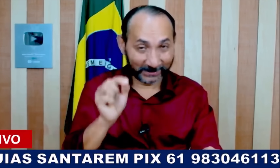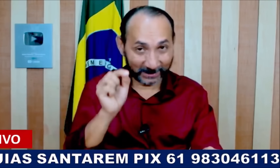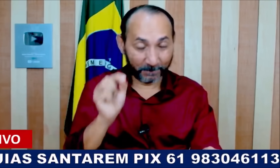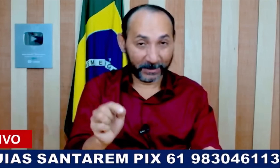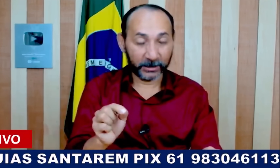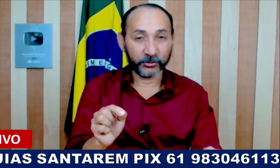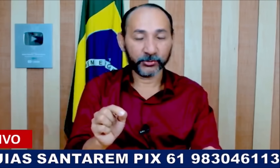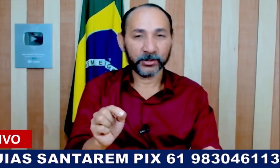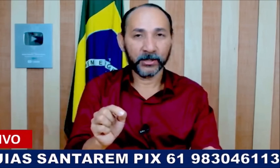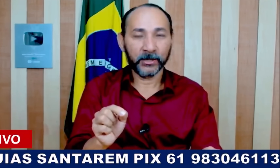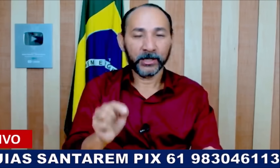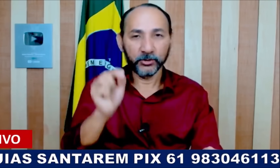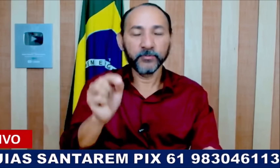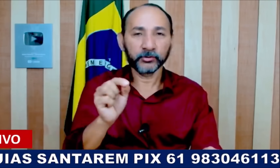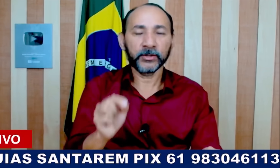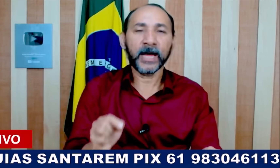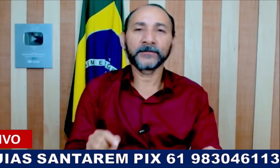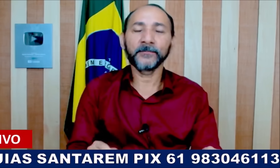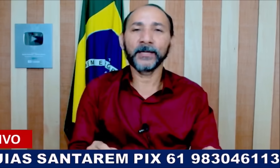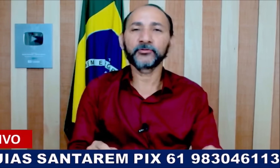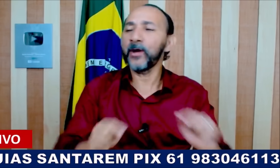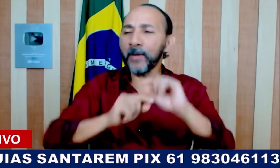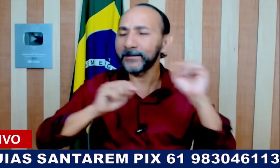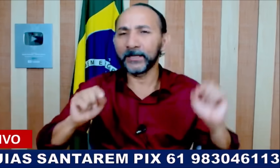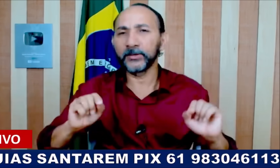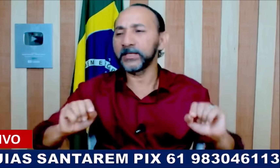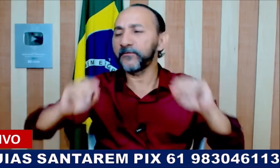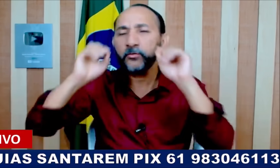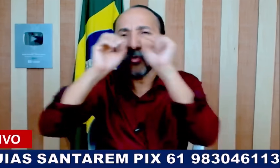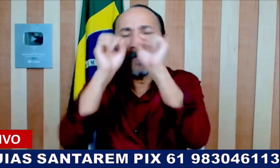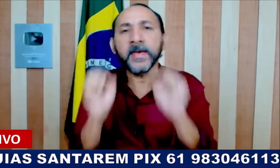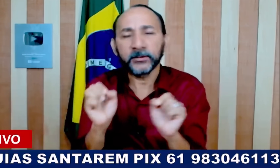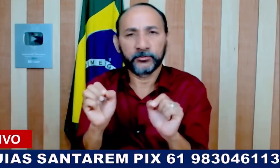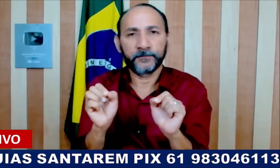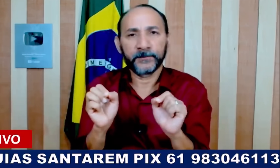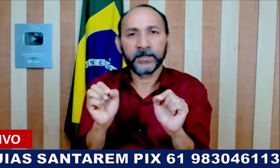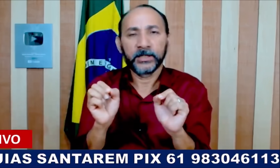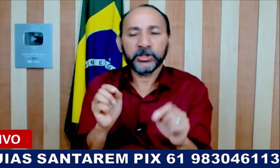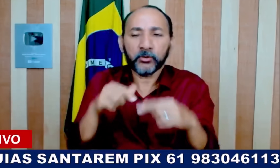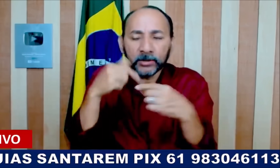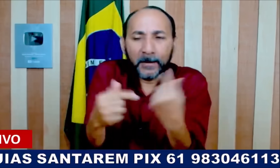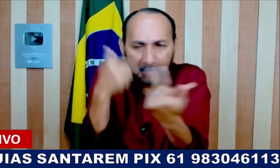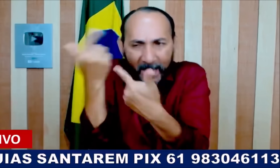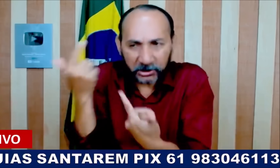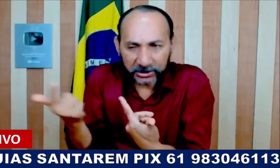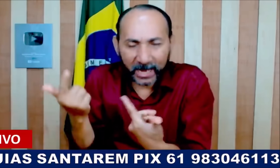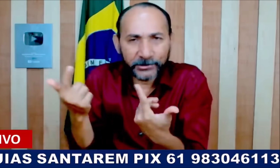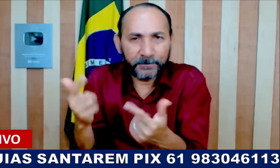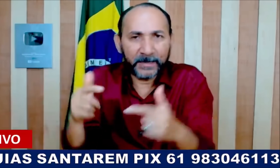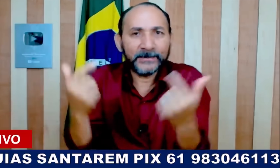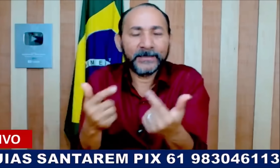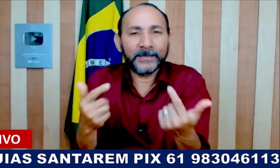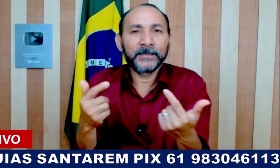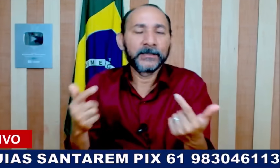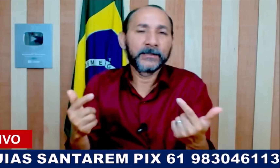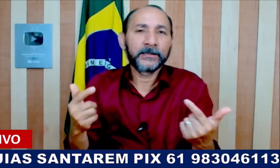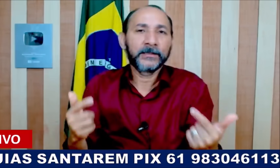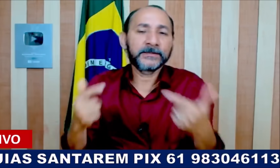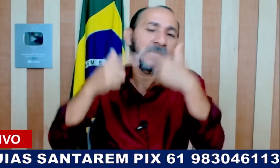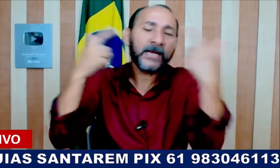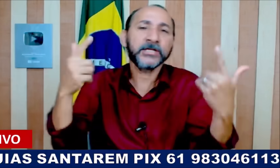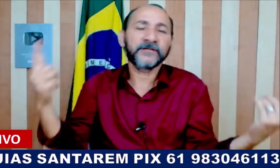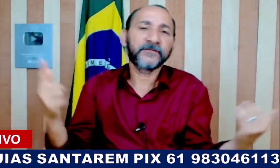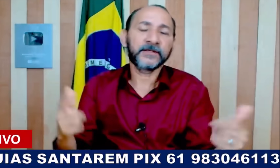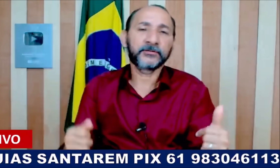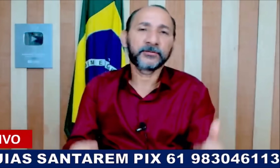Canas tem que ser presos e o bolsonaro também tô aguardando aliás eu fico com medo de acordar mais tarde perder